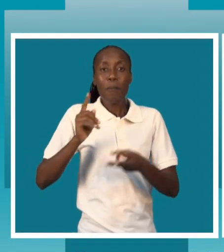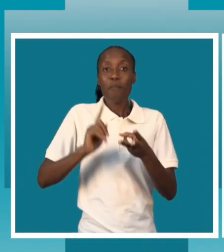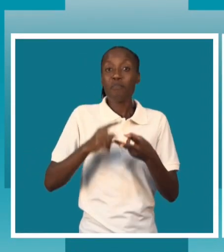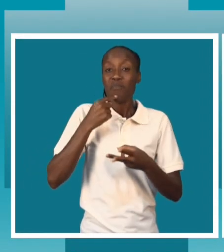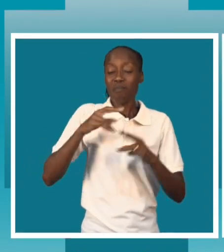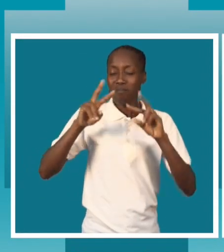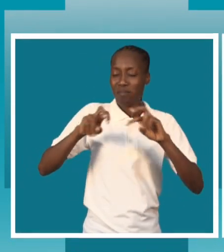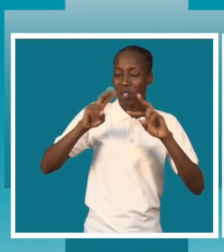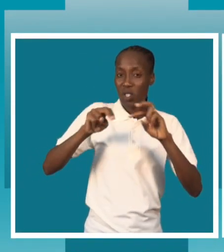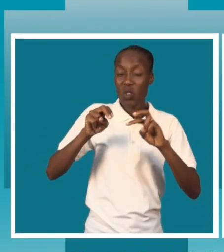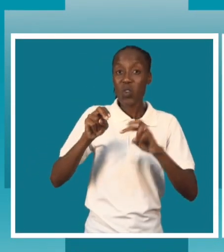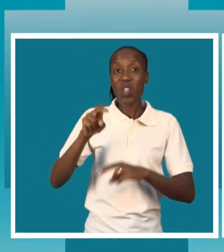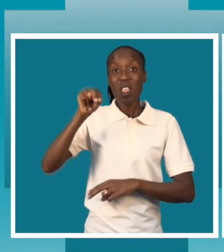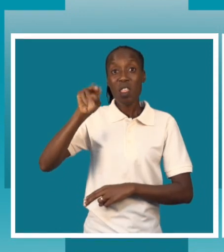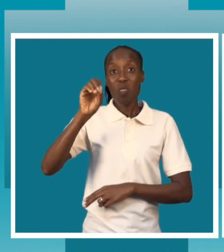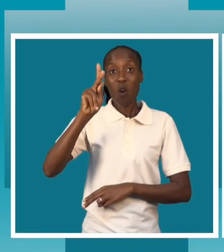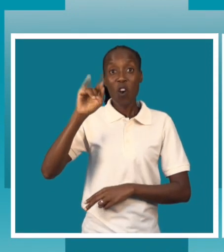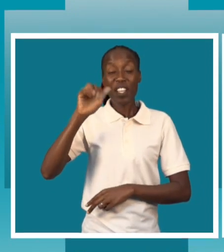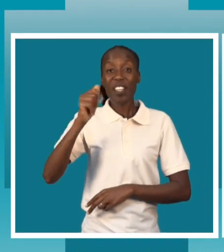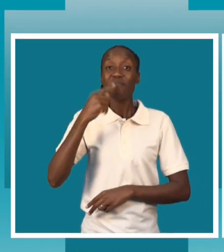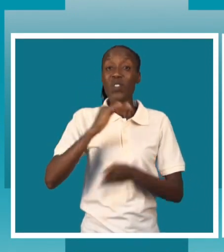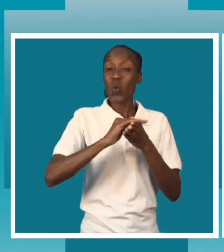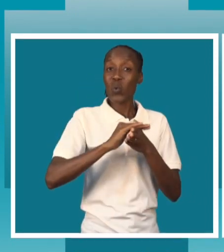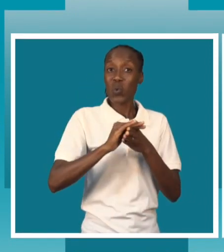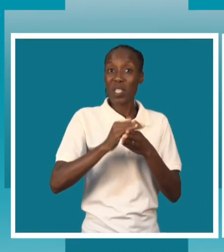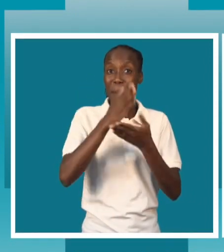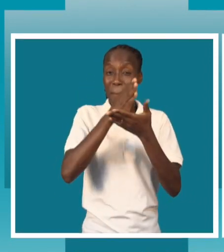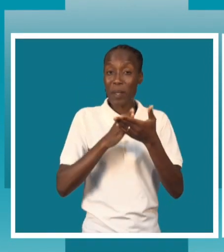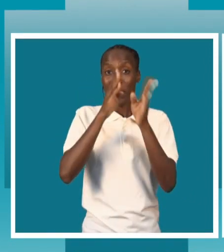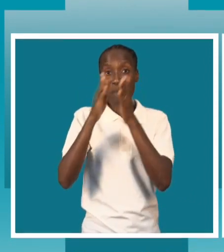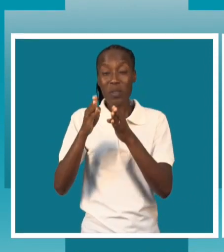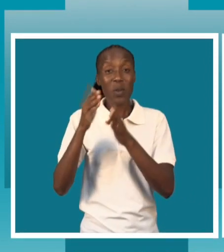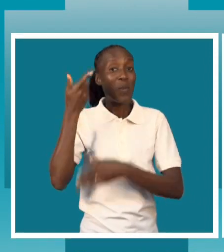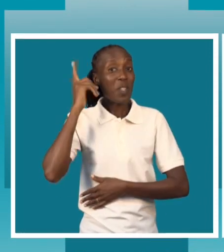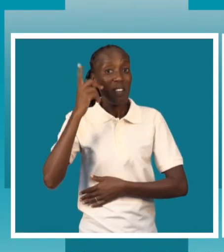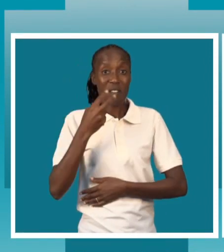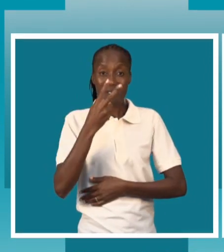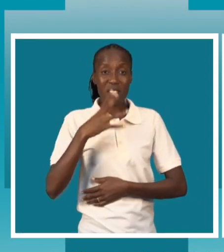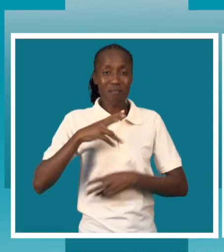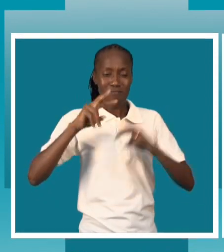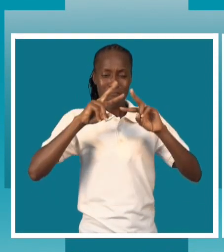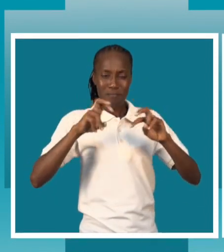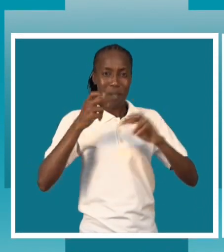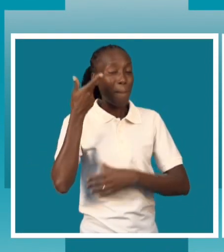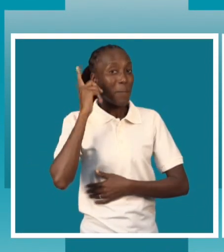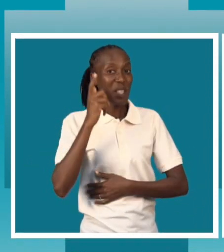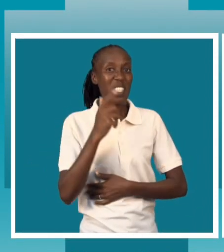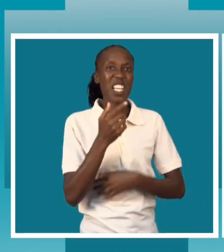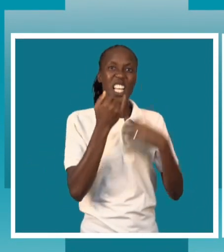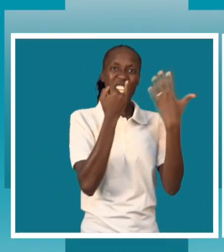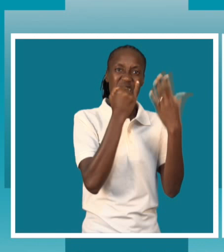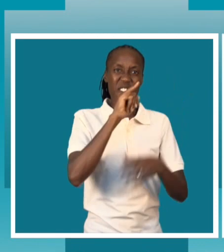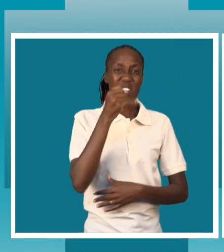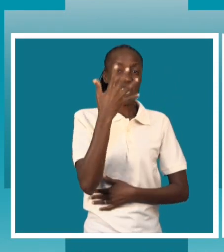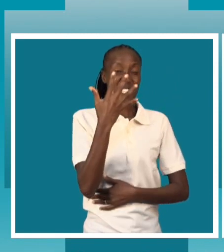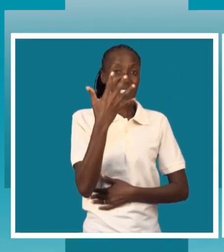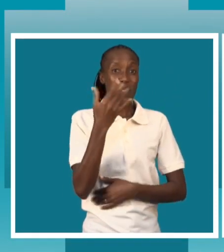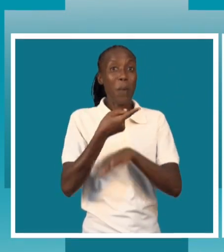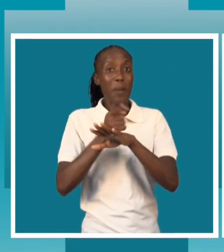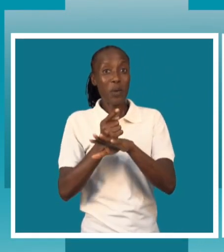Um estudo da Nokia constatou que um usuário médio de celular verifica suas mensagens a cada 6,5 minutos